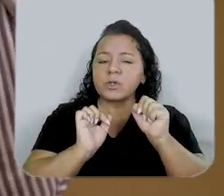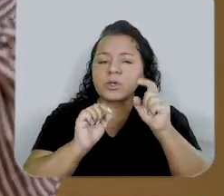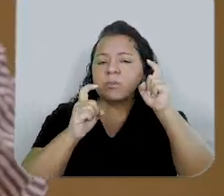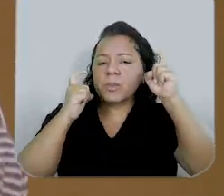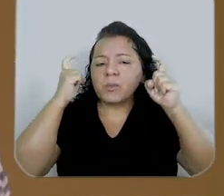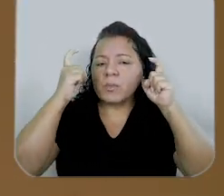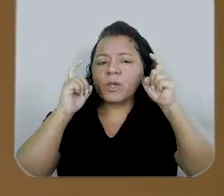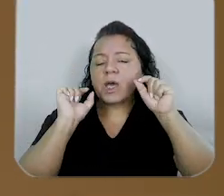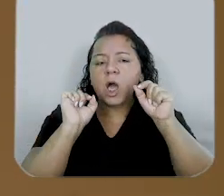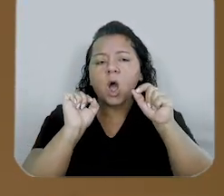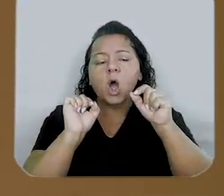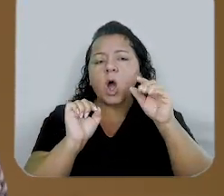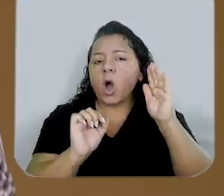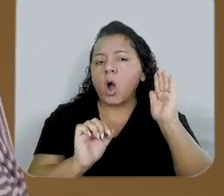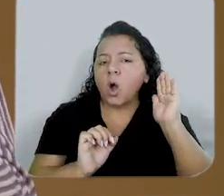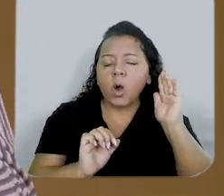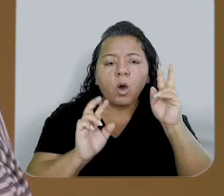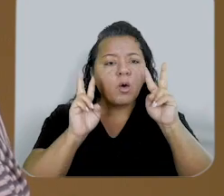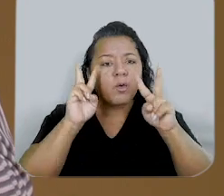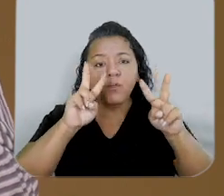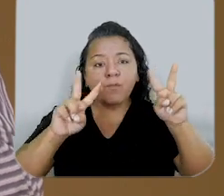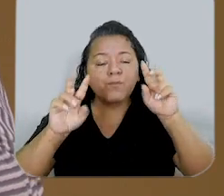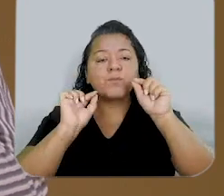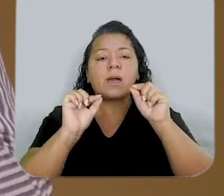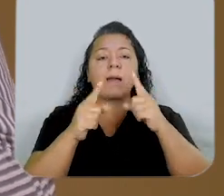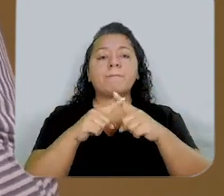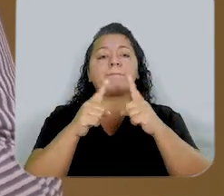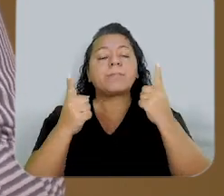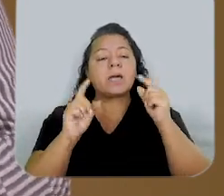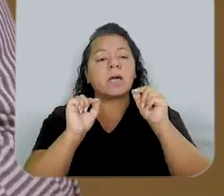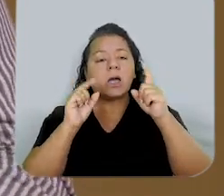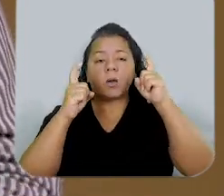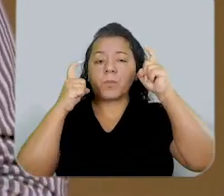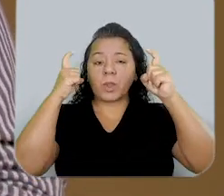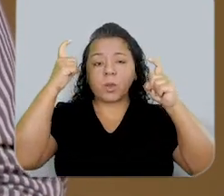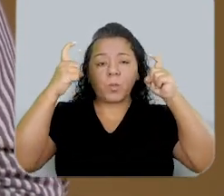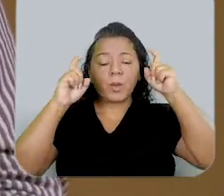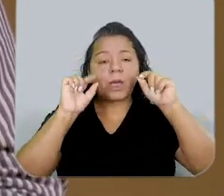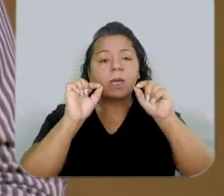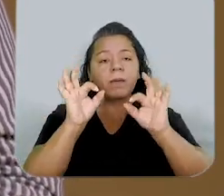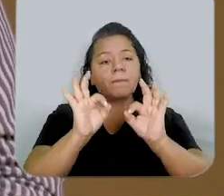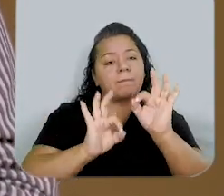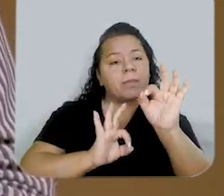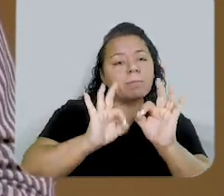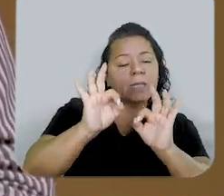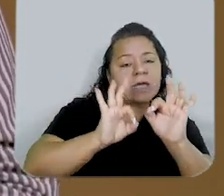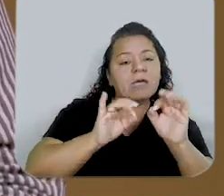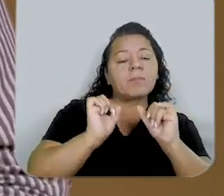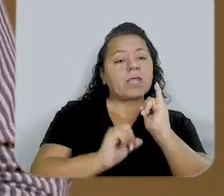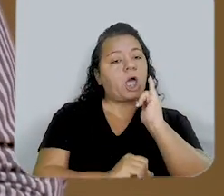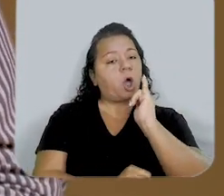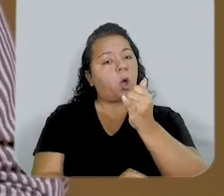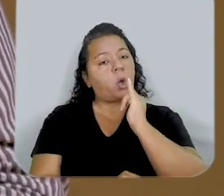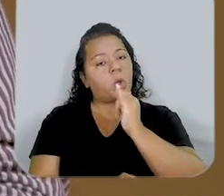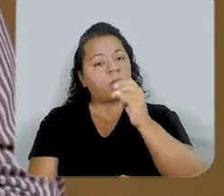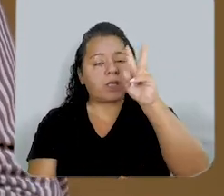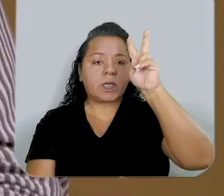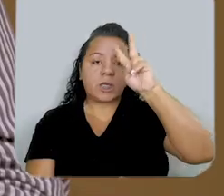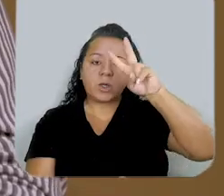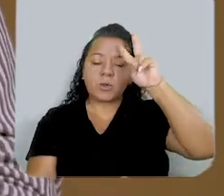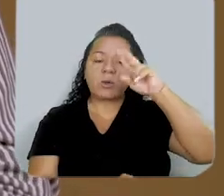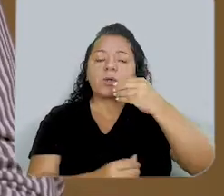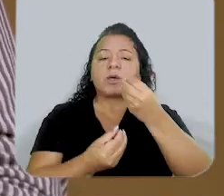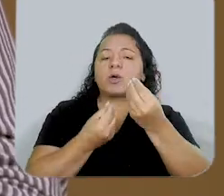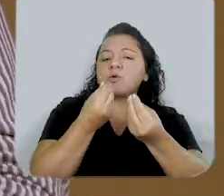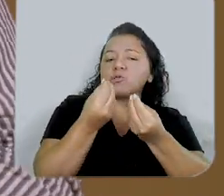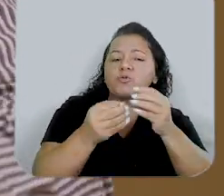ouvir o que eles estavam contando e transcrever. Nós nos preocupamos em prepará-los para que eles contassem a história da forma